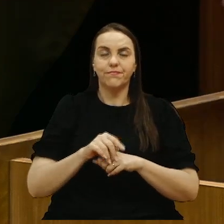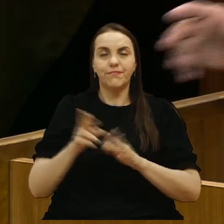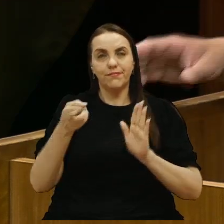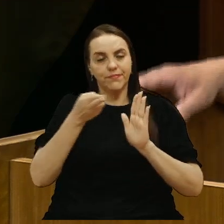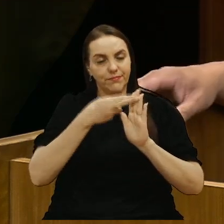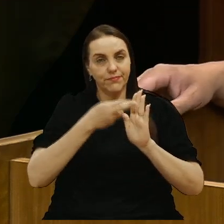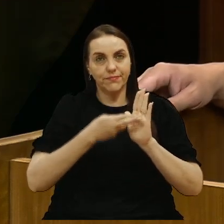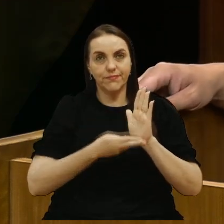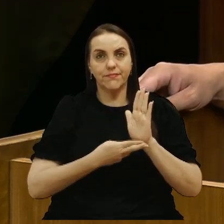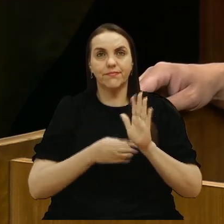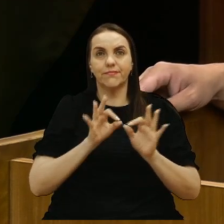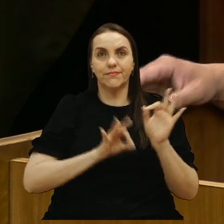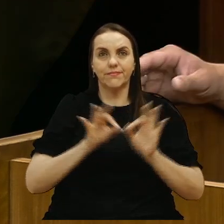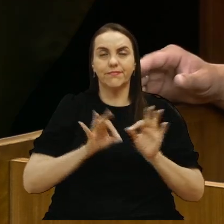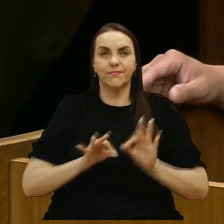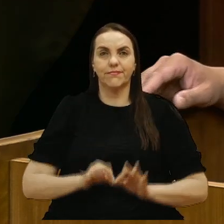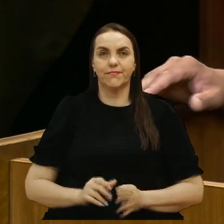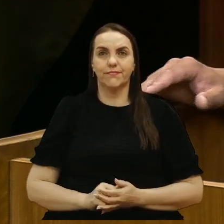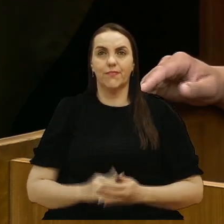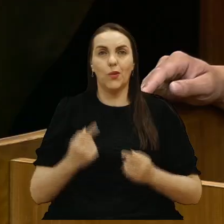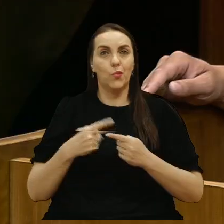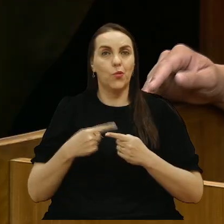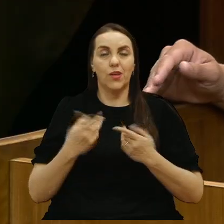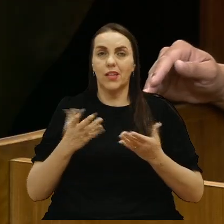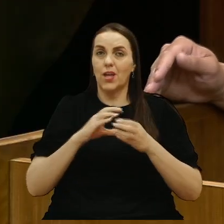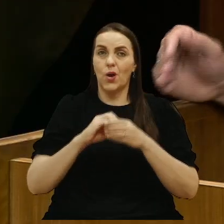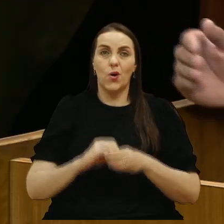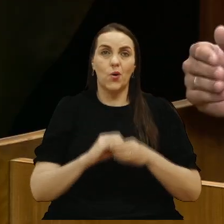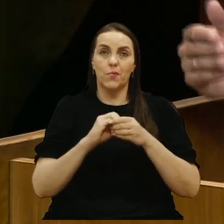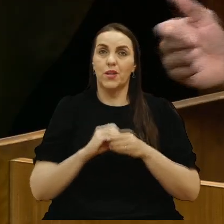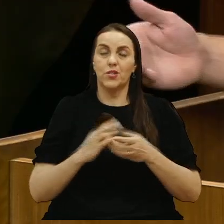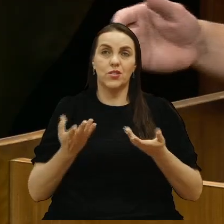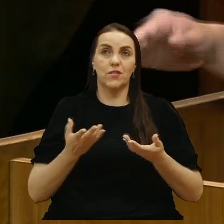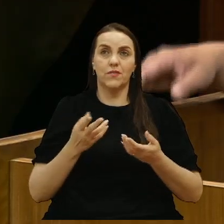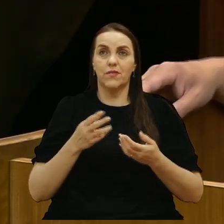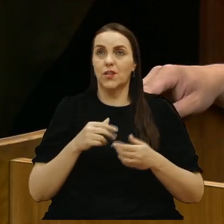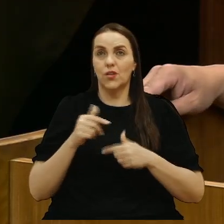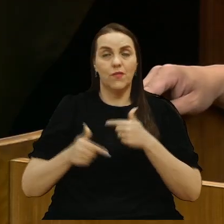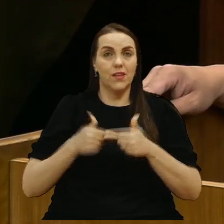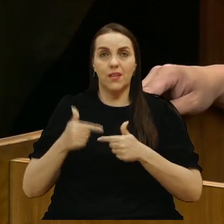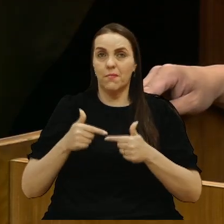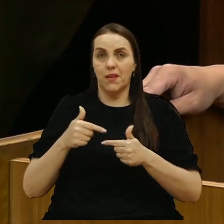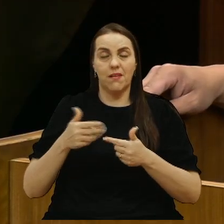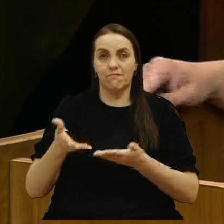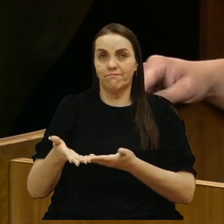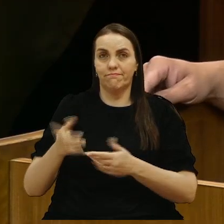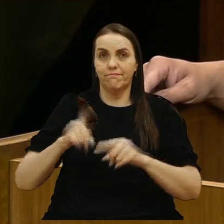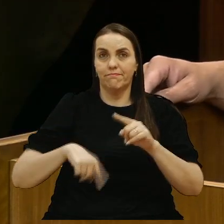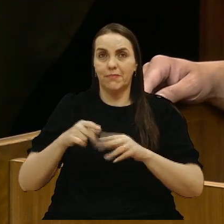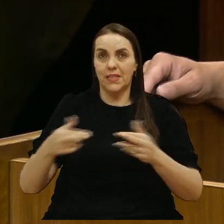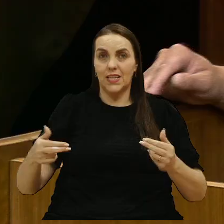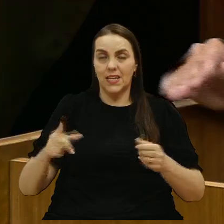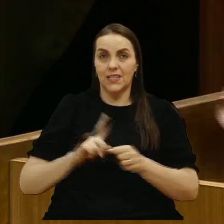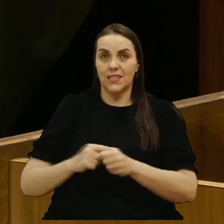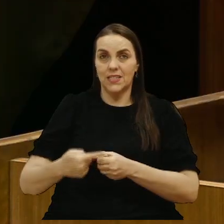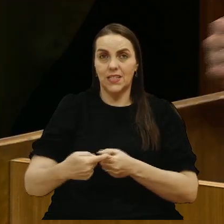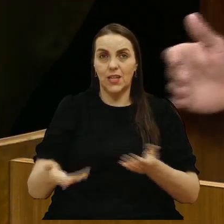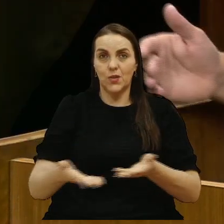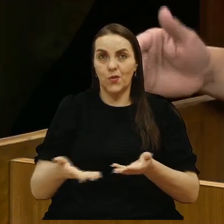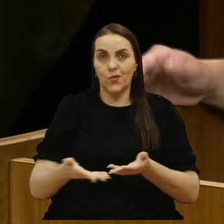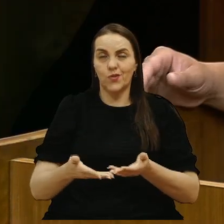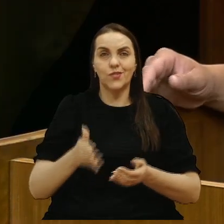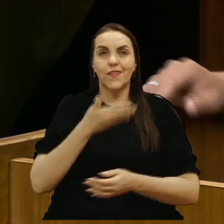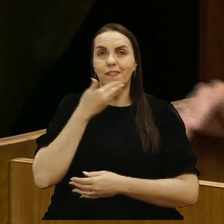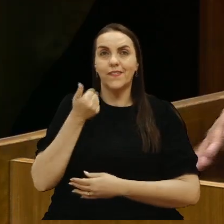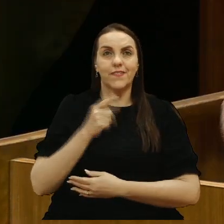regularizar essas questões, porque senão a cooperativa ela vai deixar de se trabalhar com o material do município. Hoje não tem